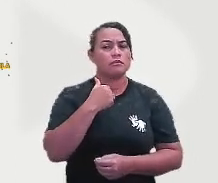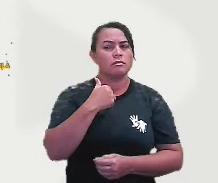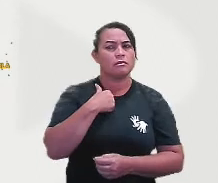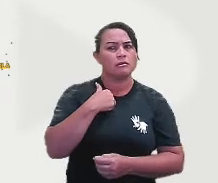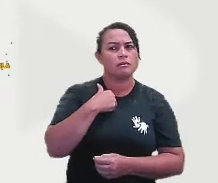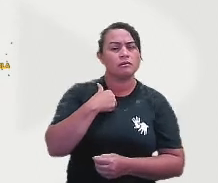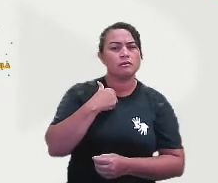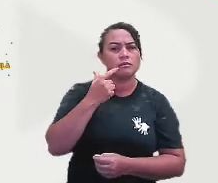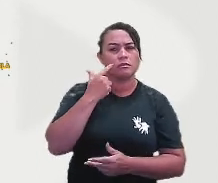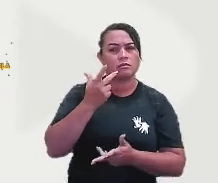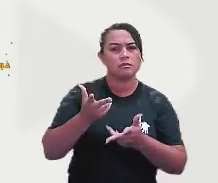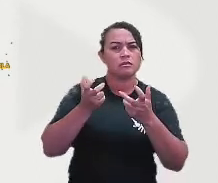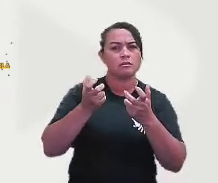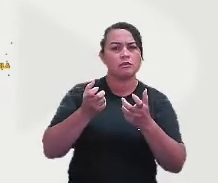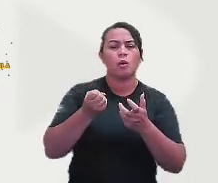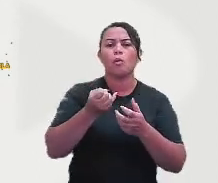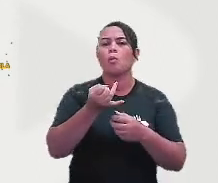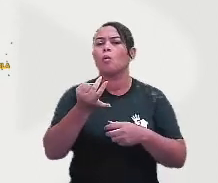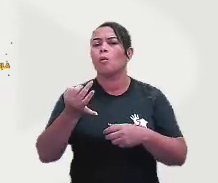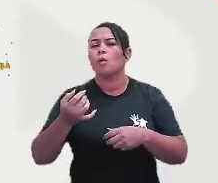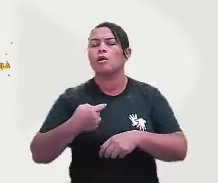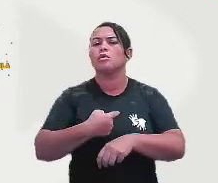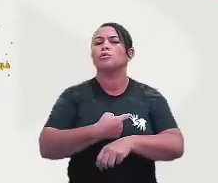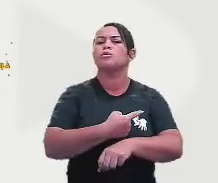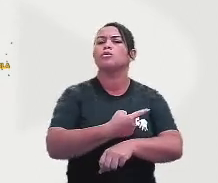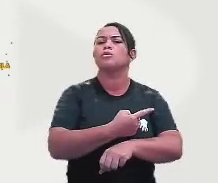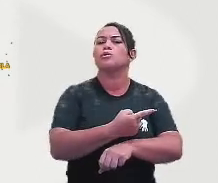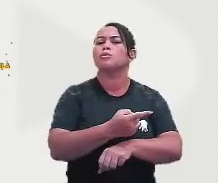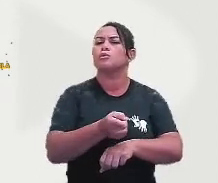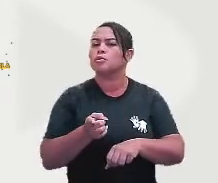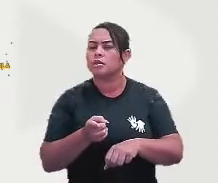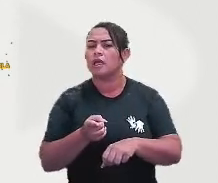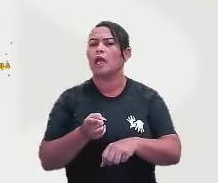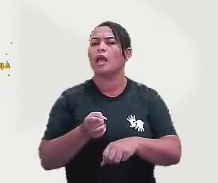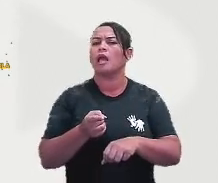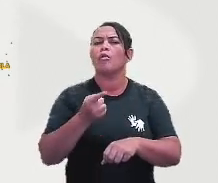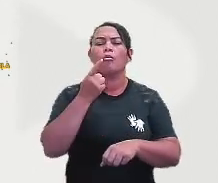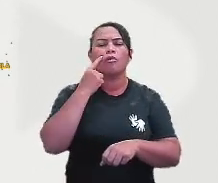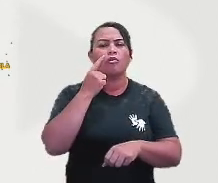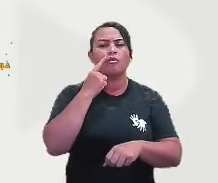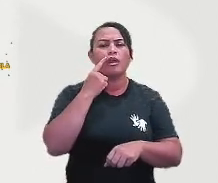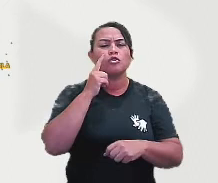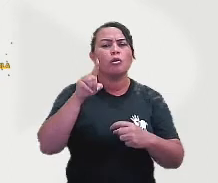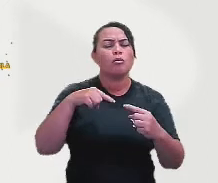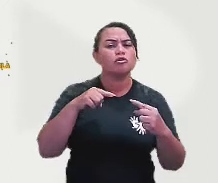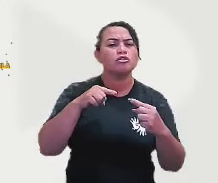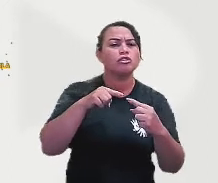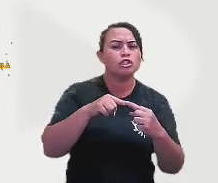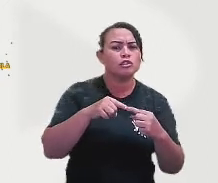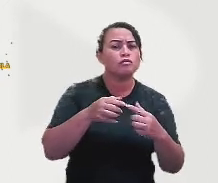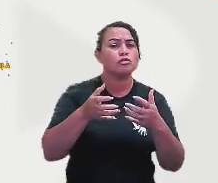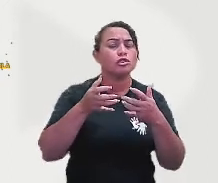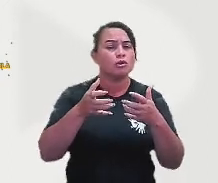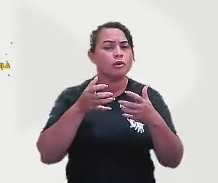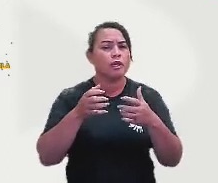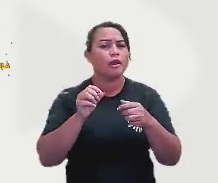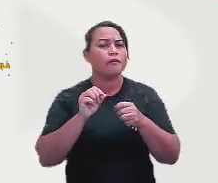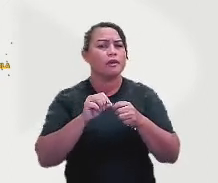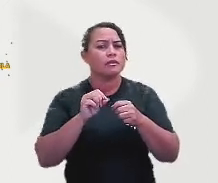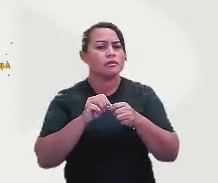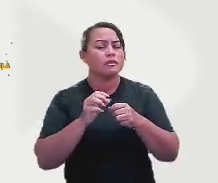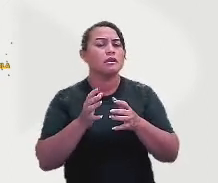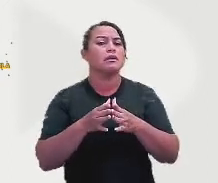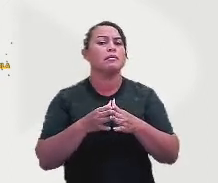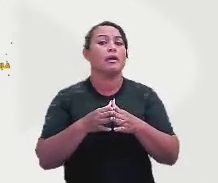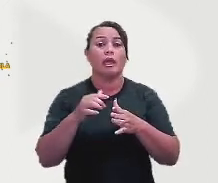de quanto tempo eu gasto para um determinado objetivo, do que eu estou determinando fazer, executar,